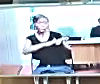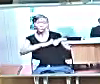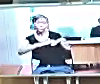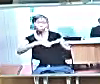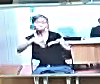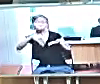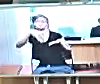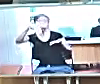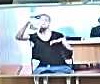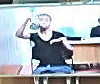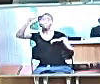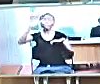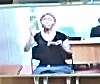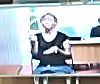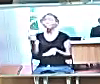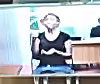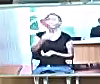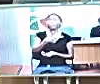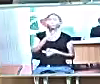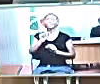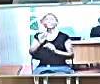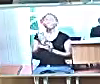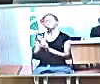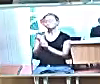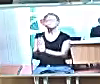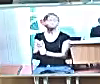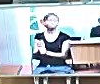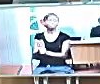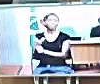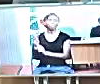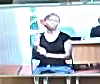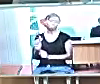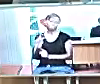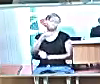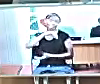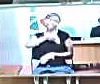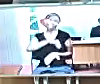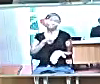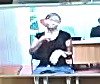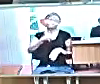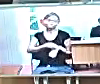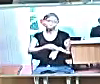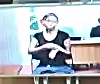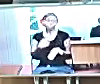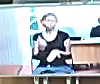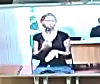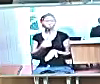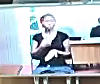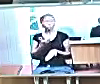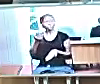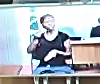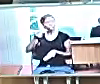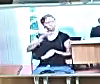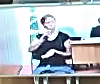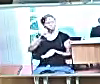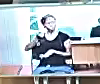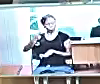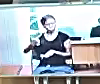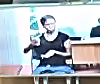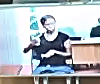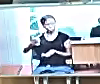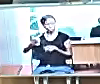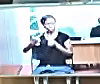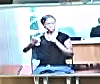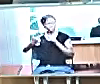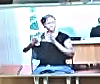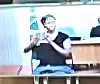mais do que as receitas disponíveis no tesouro para arcar com os salários então a gente saiu lá de 2002 no